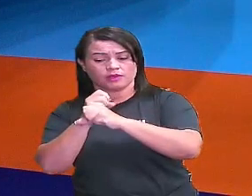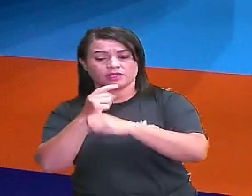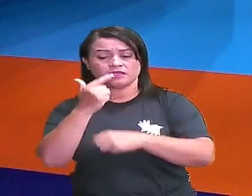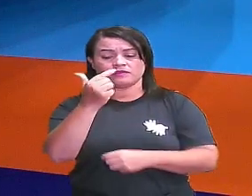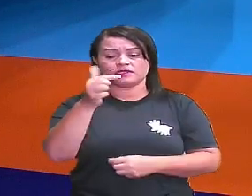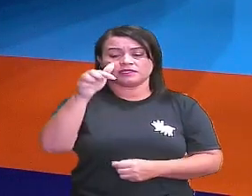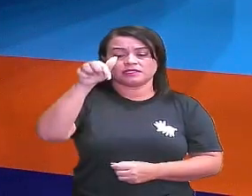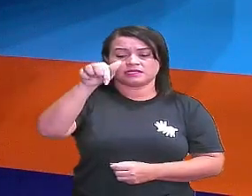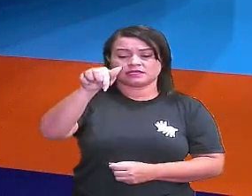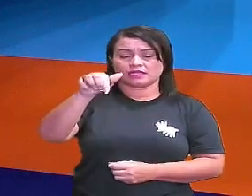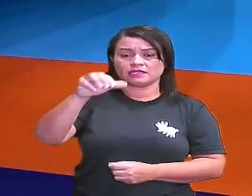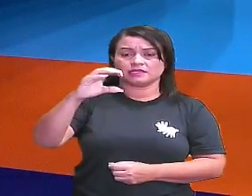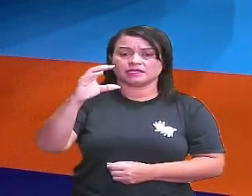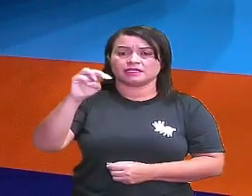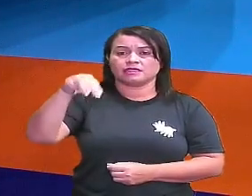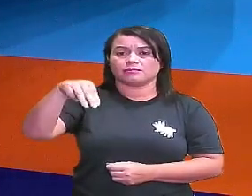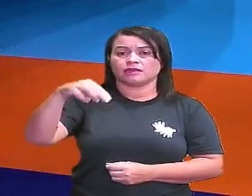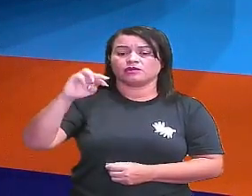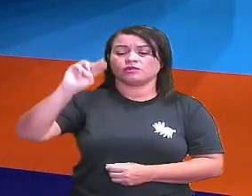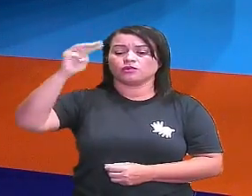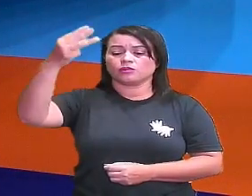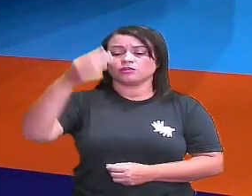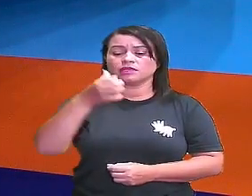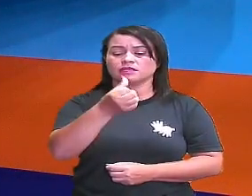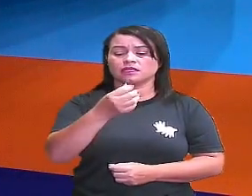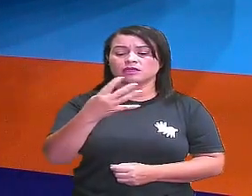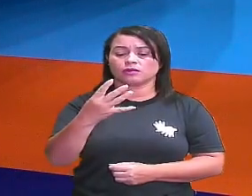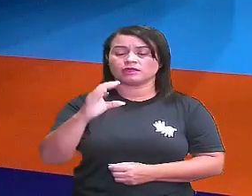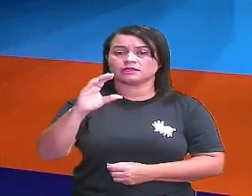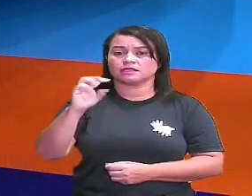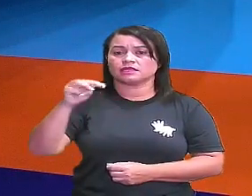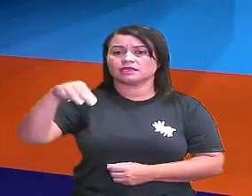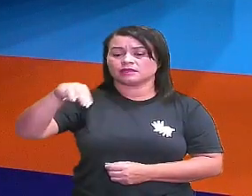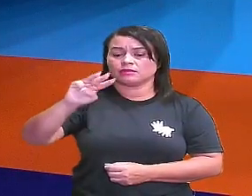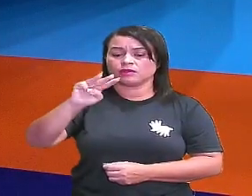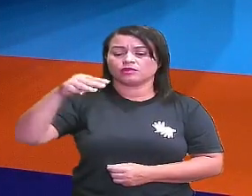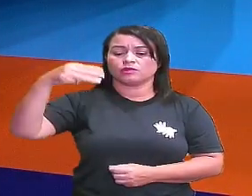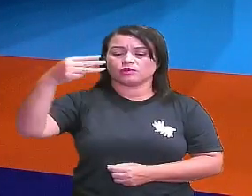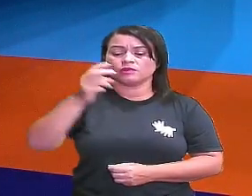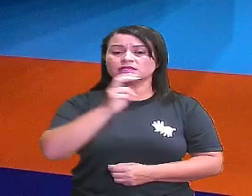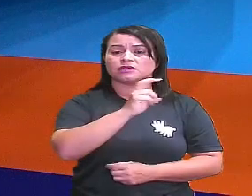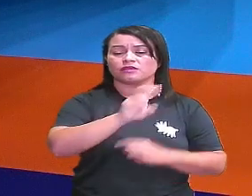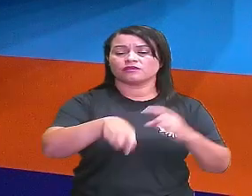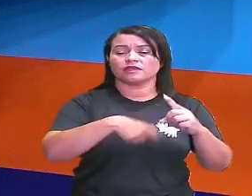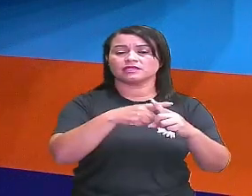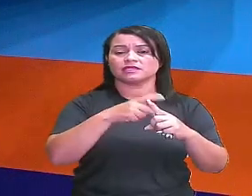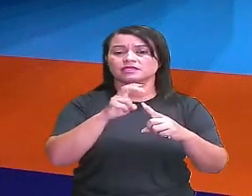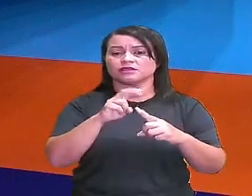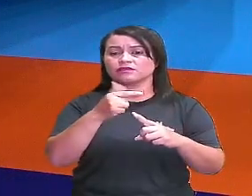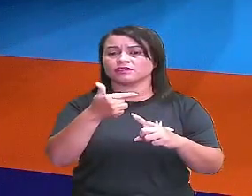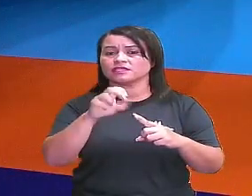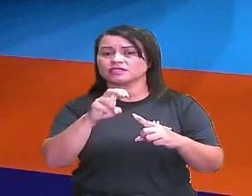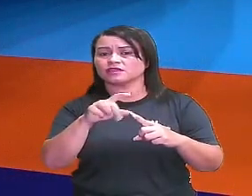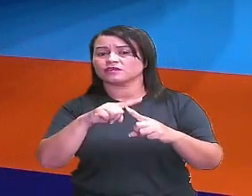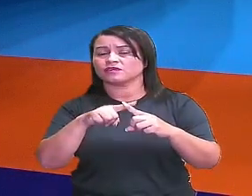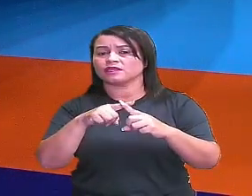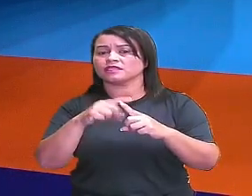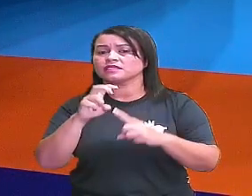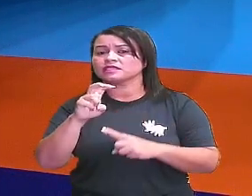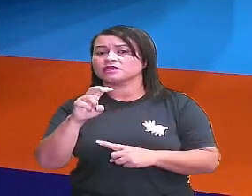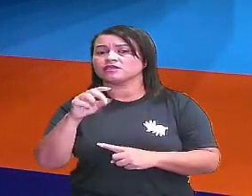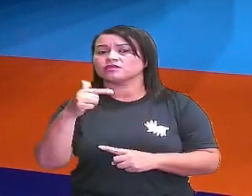27 centímetros cúbicos, 64 centímetros cúbicos e 5 vezes 5, 25, 25 vezes 5,